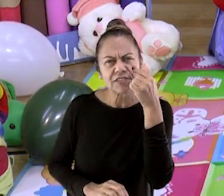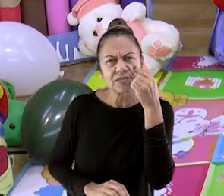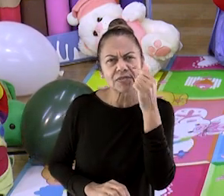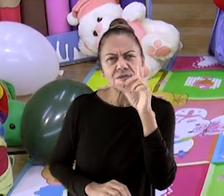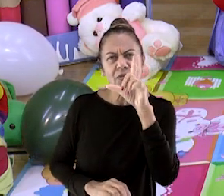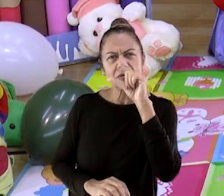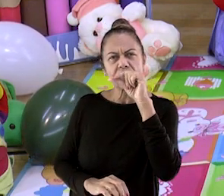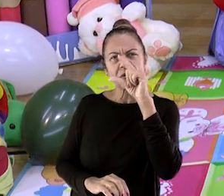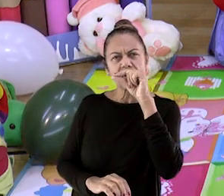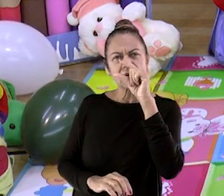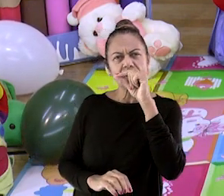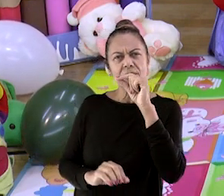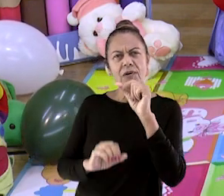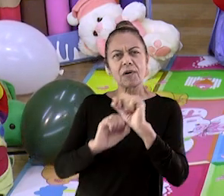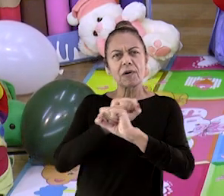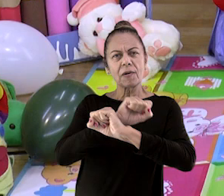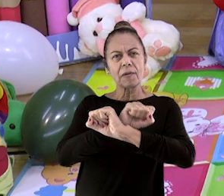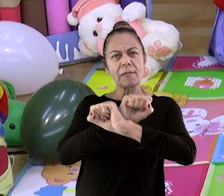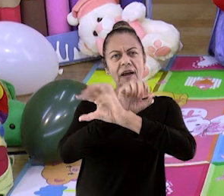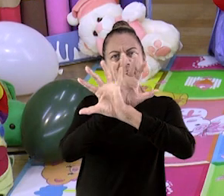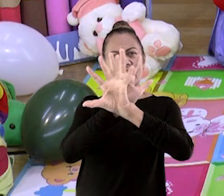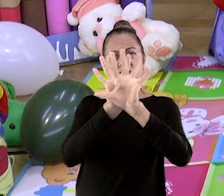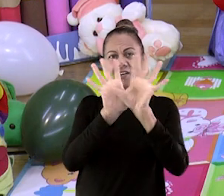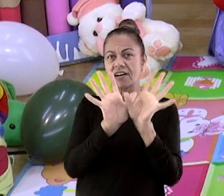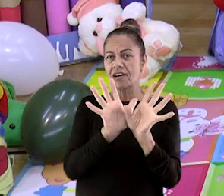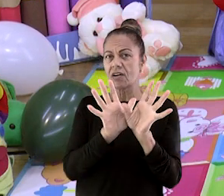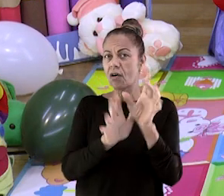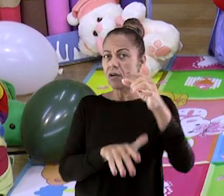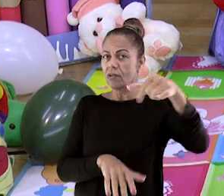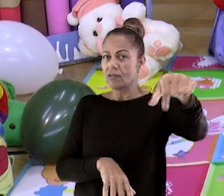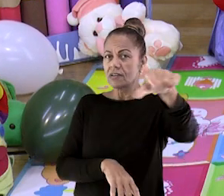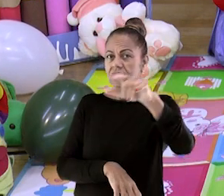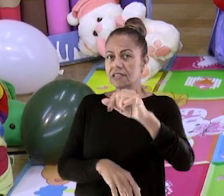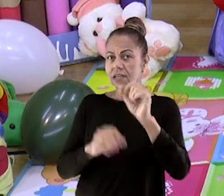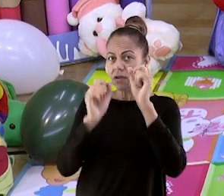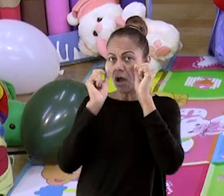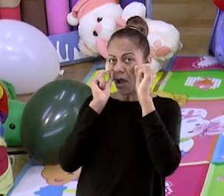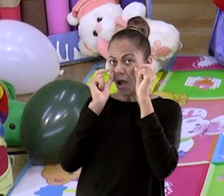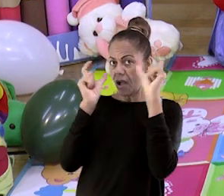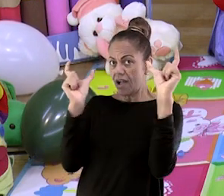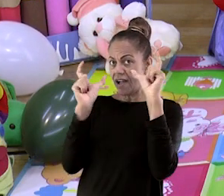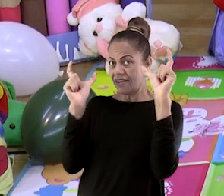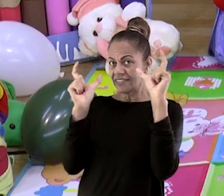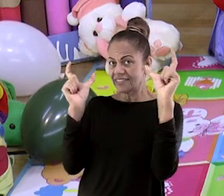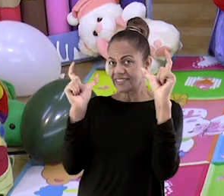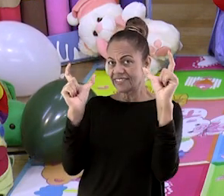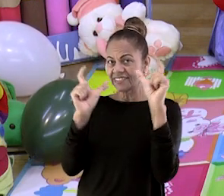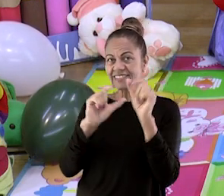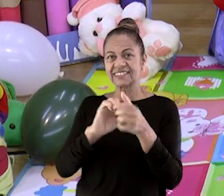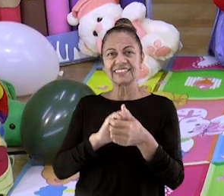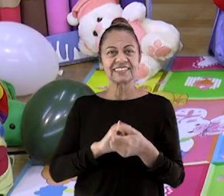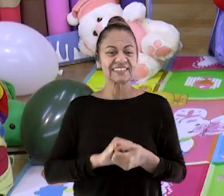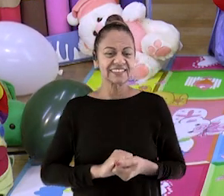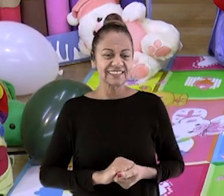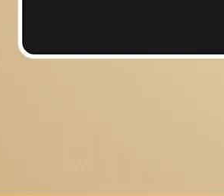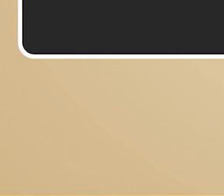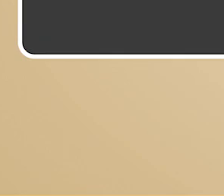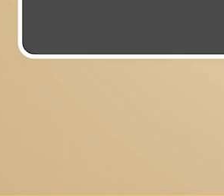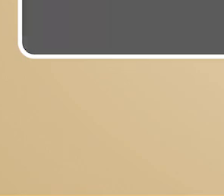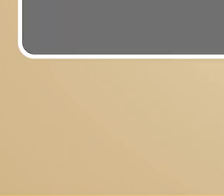vamos ver o que é um pavão olho de coruja antena ligada